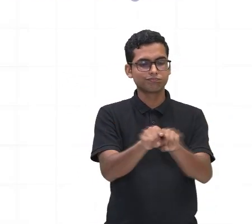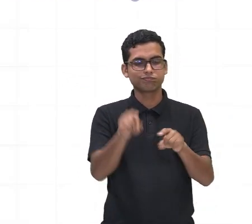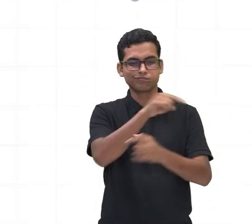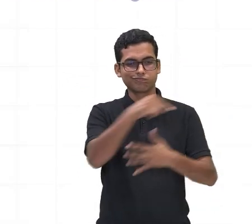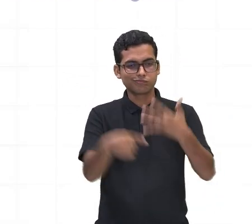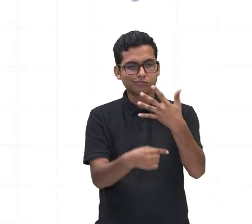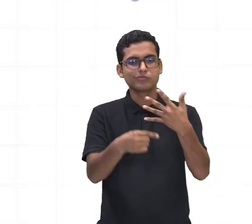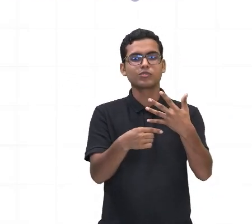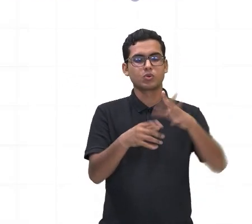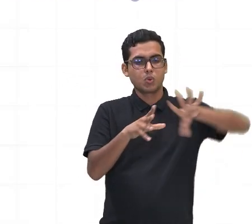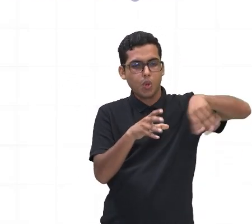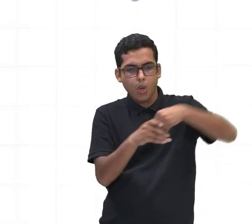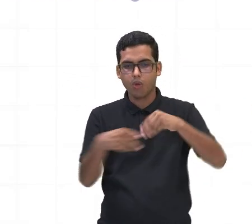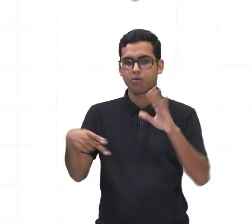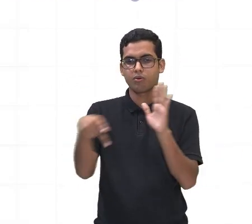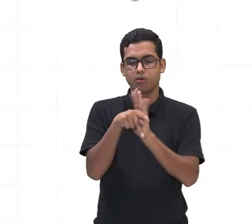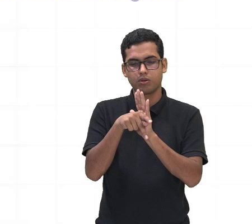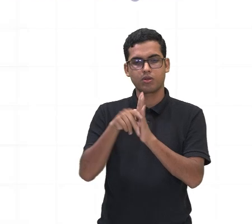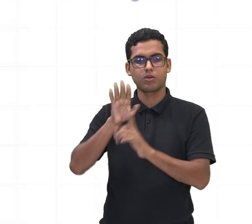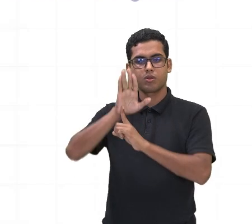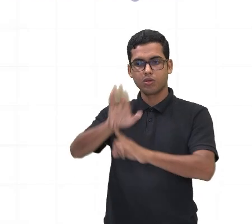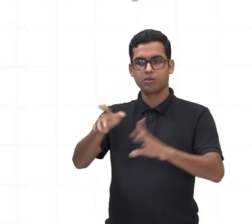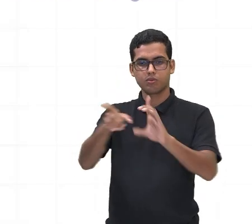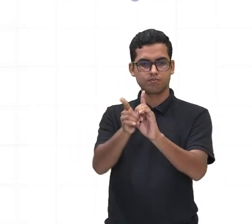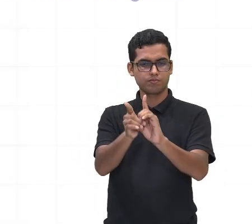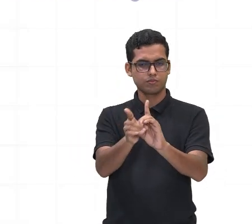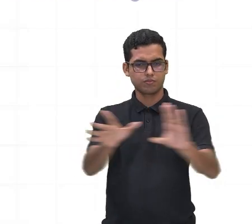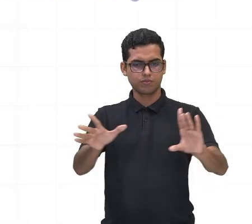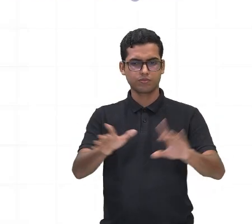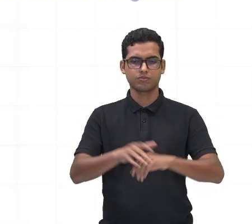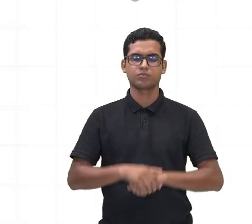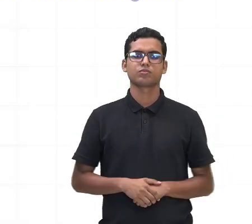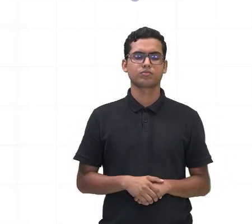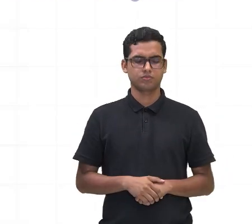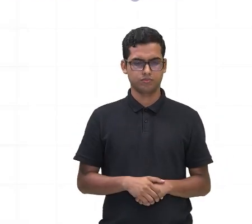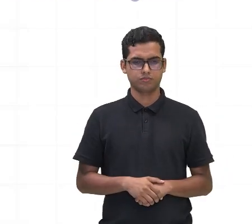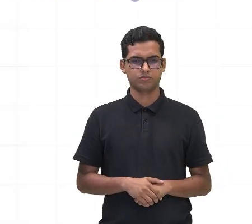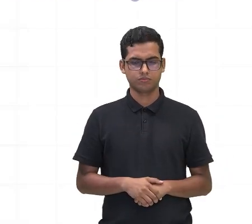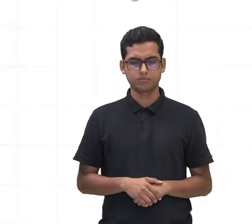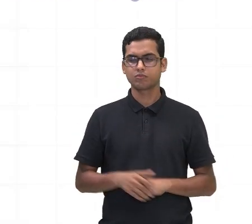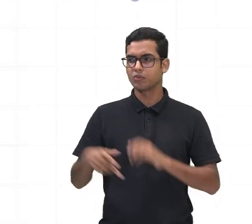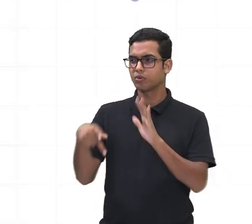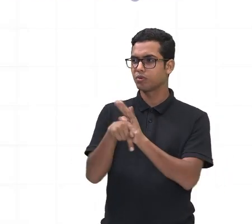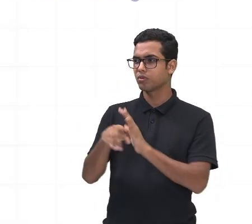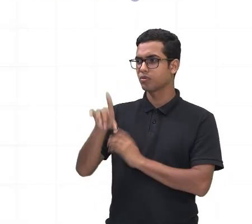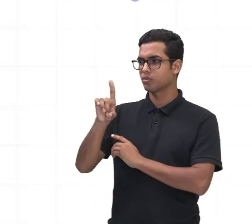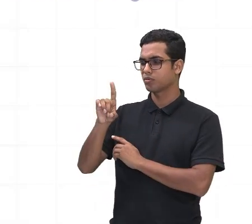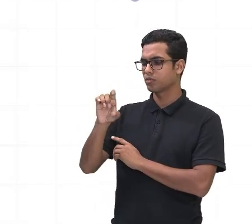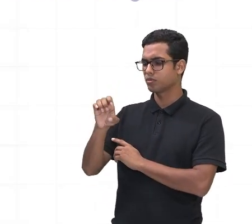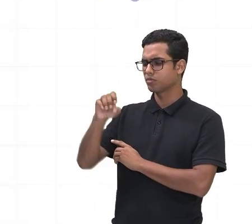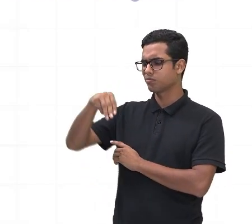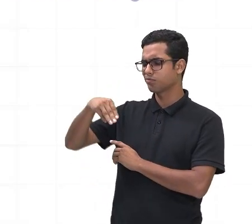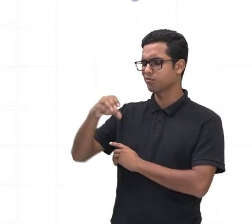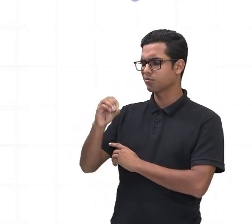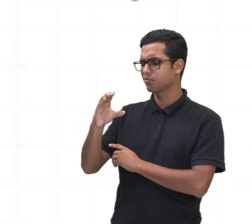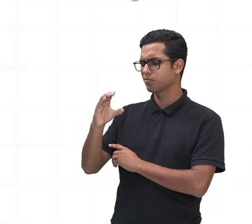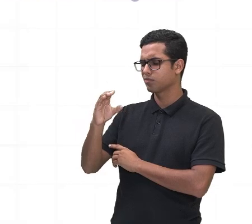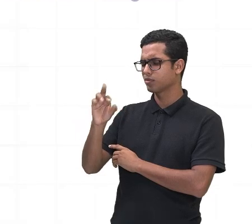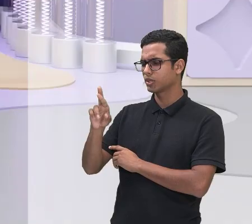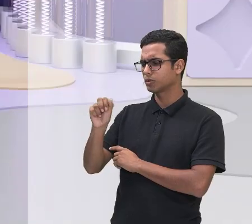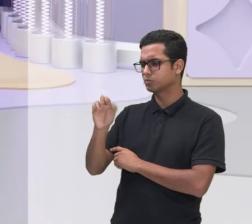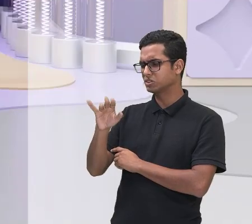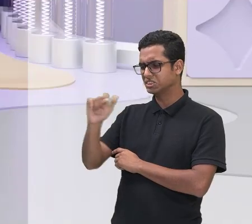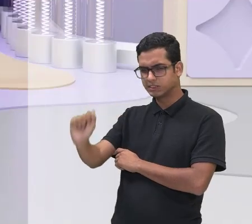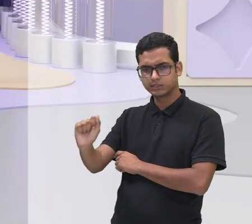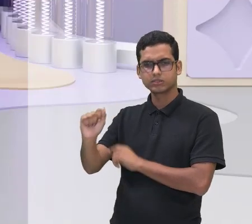a compor a democracia. A gente fala tanto em democracia, né? Então, a democracia ela também se